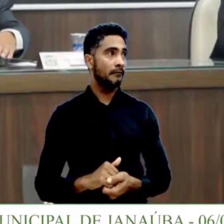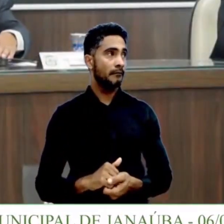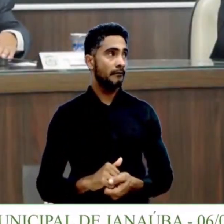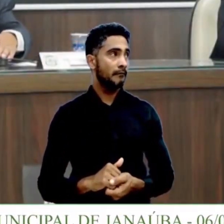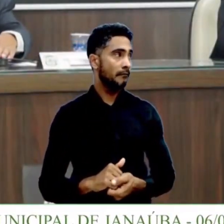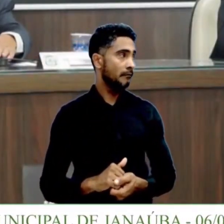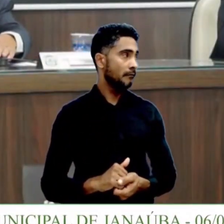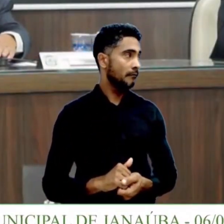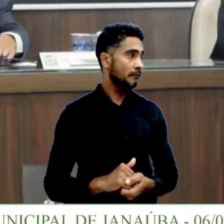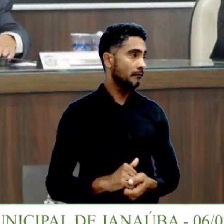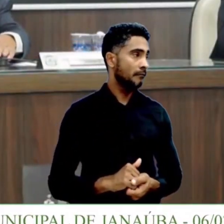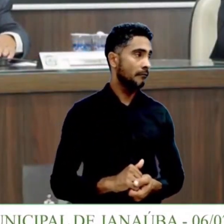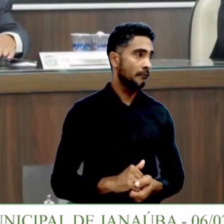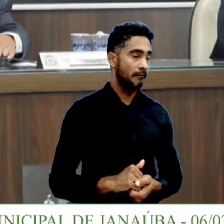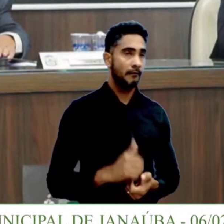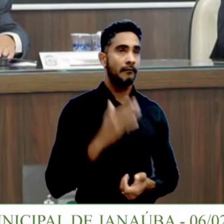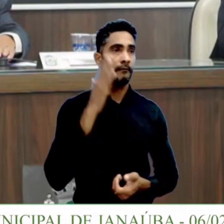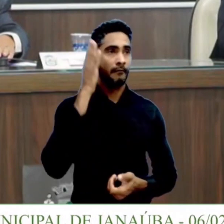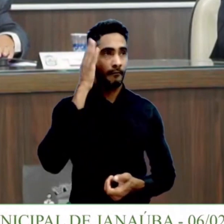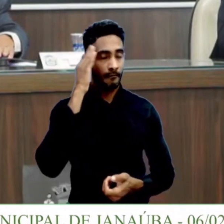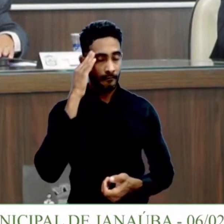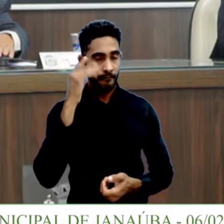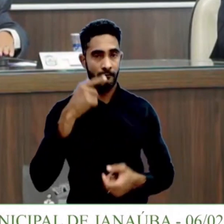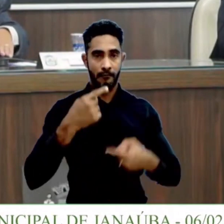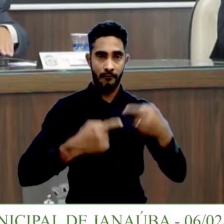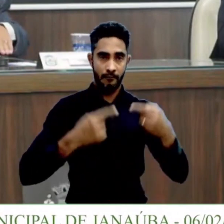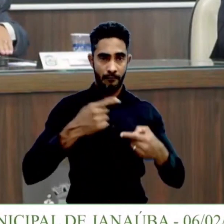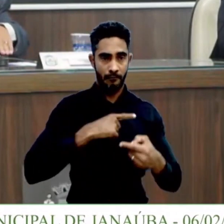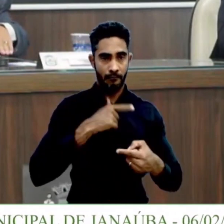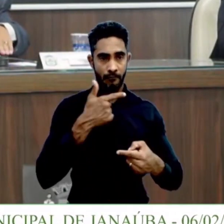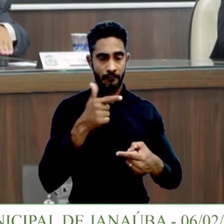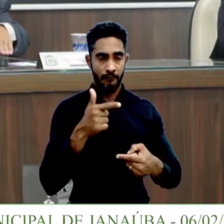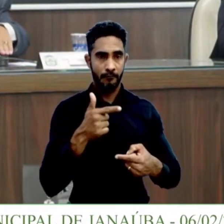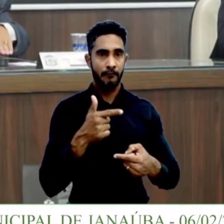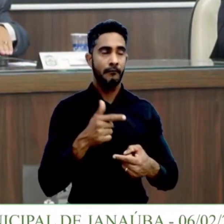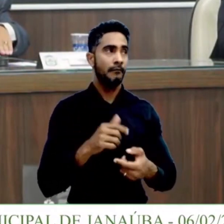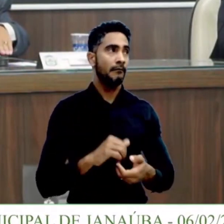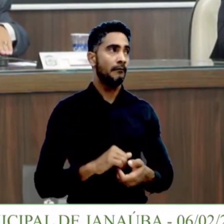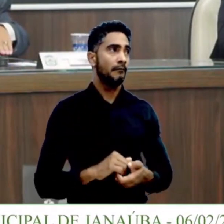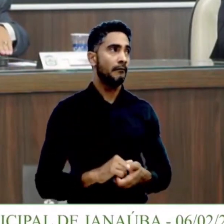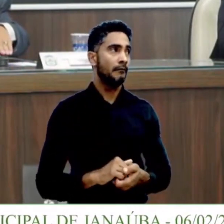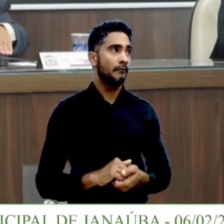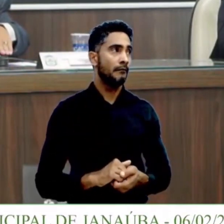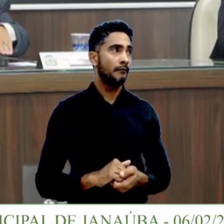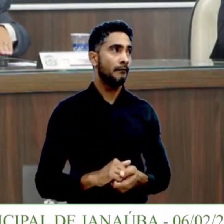Ô, presidente, eu sei que está sem discussão, mas tem um requerimento que eu queria discutir ali.